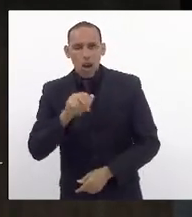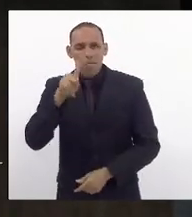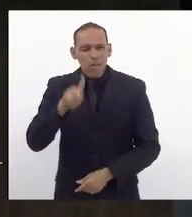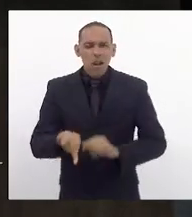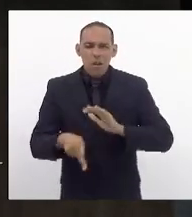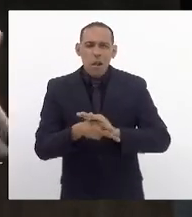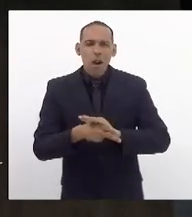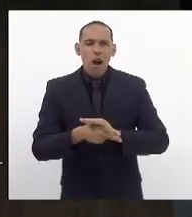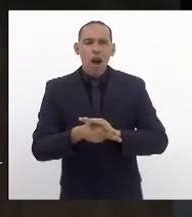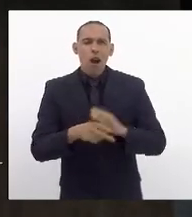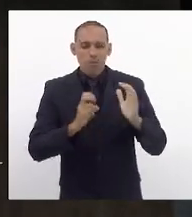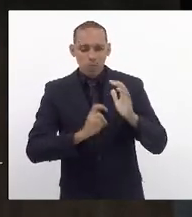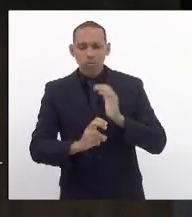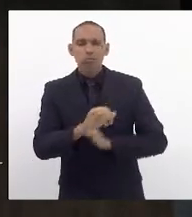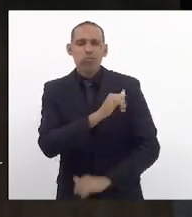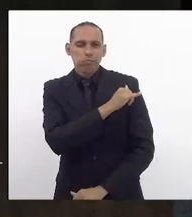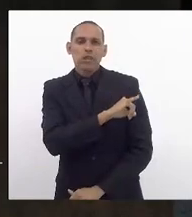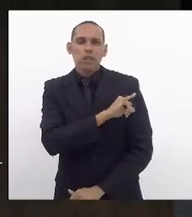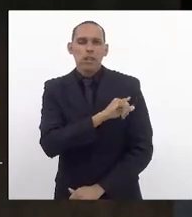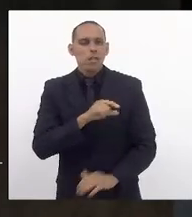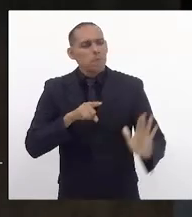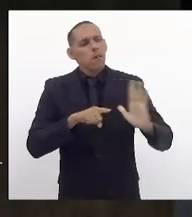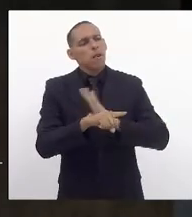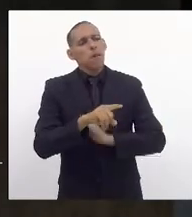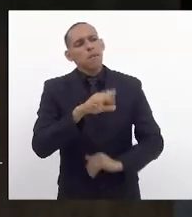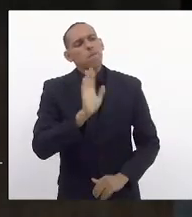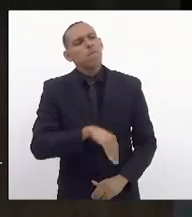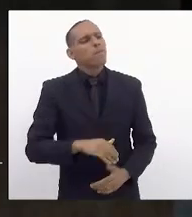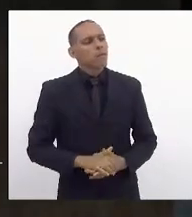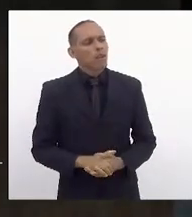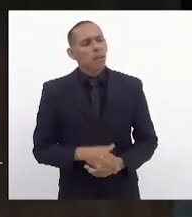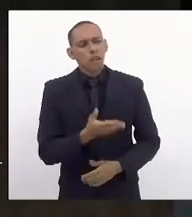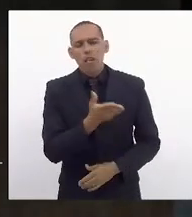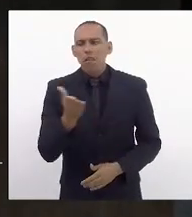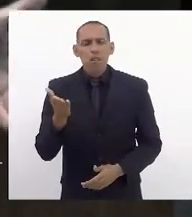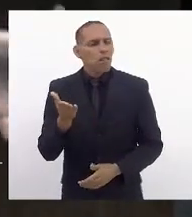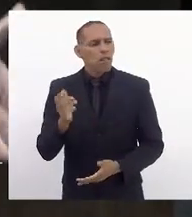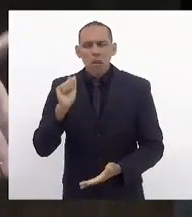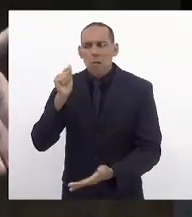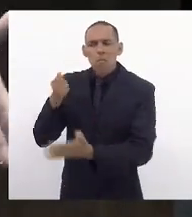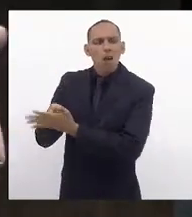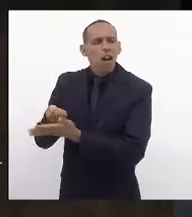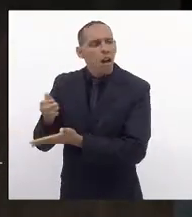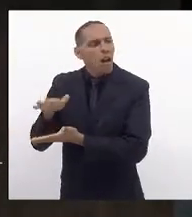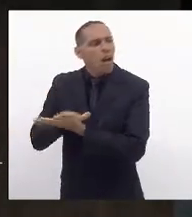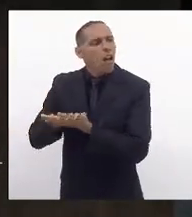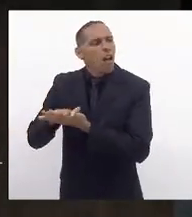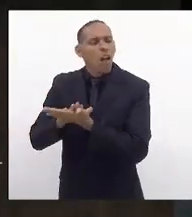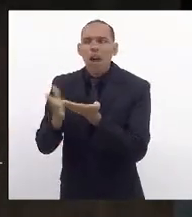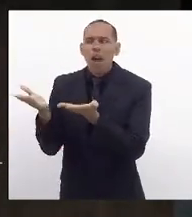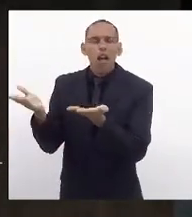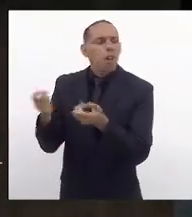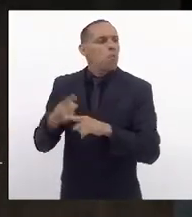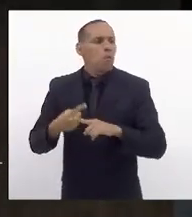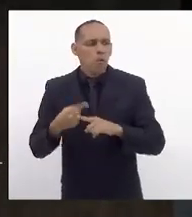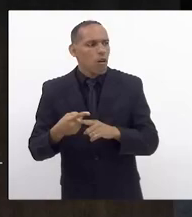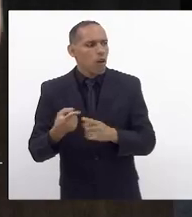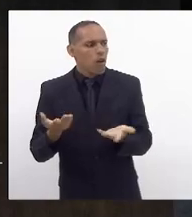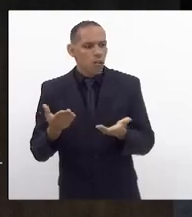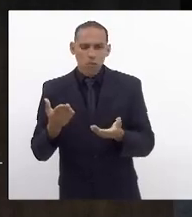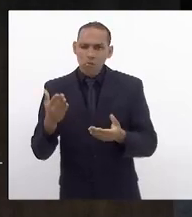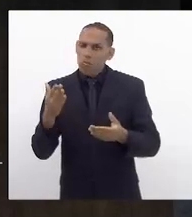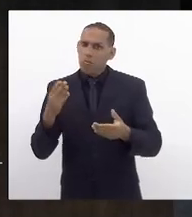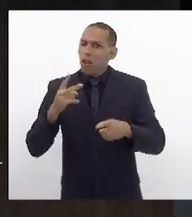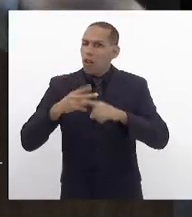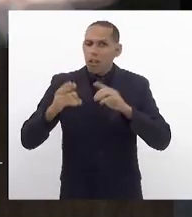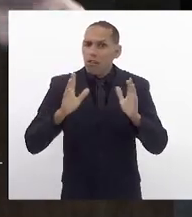Isso é fundamental. E perguntar o seguinte ao presidente do metrô: por que que não se paga esses homens que já ganharam, já transitou em